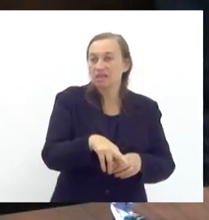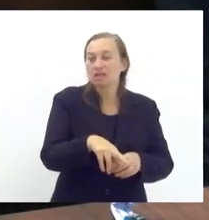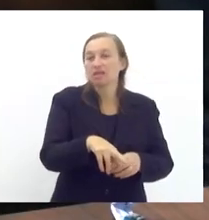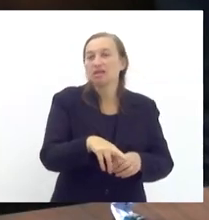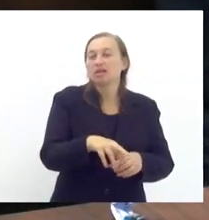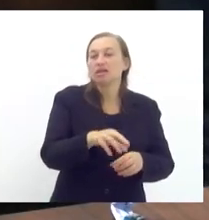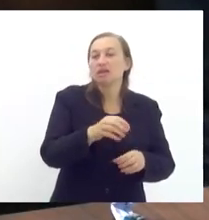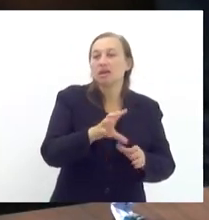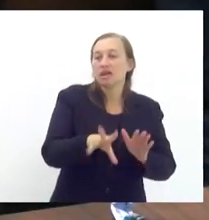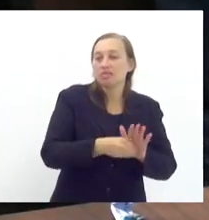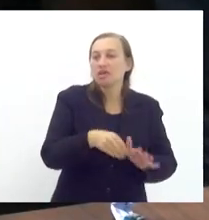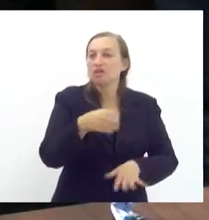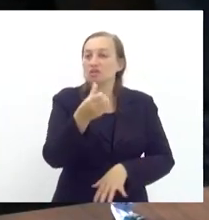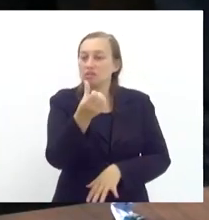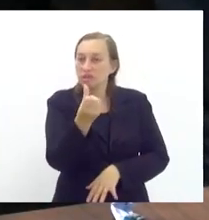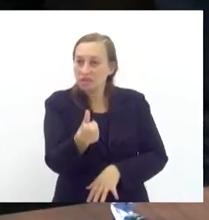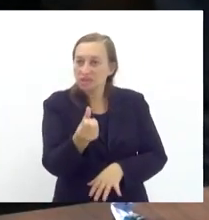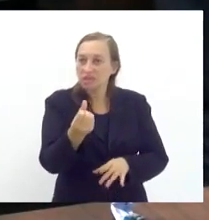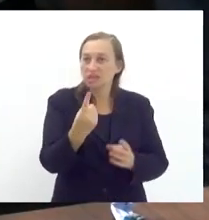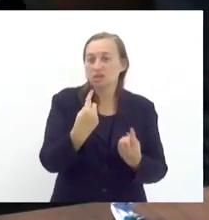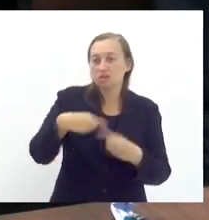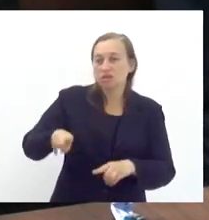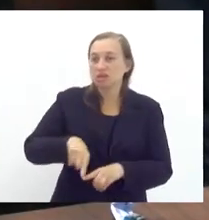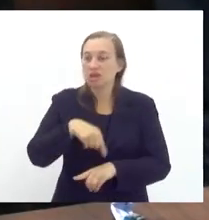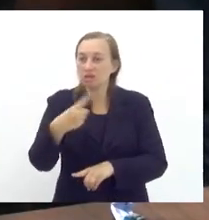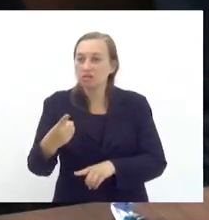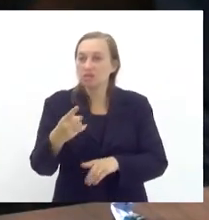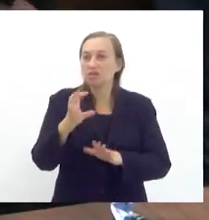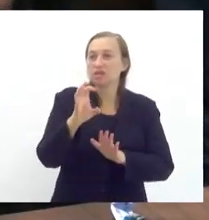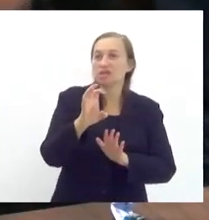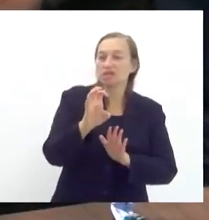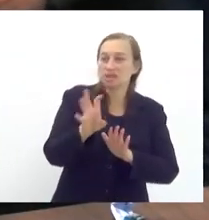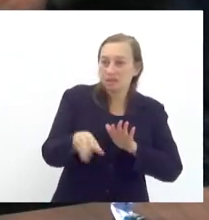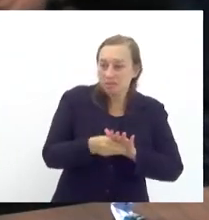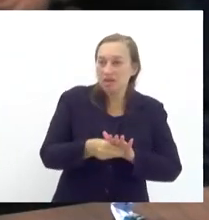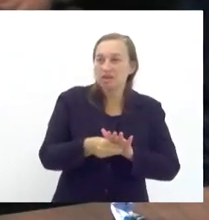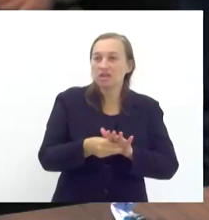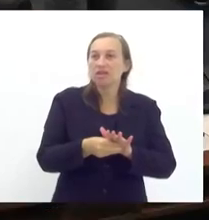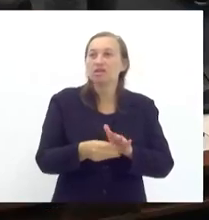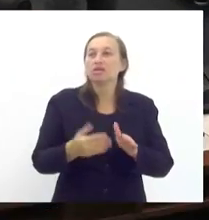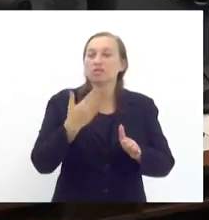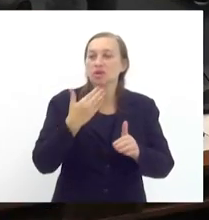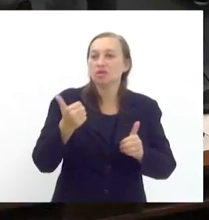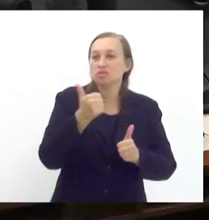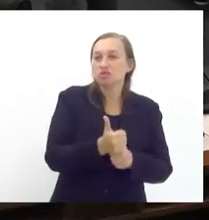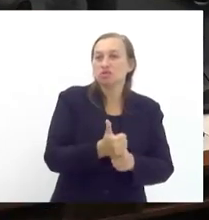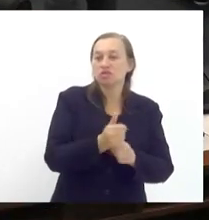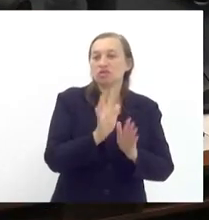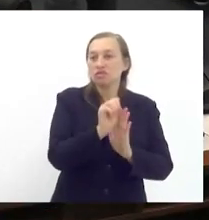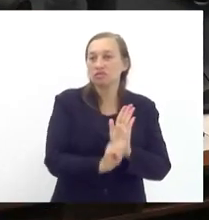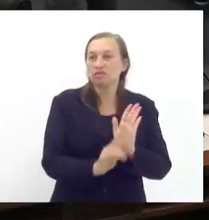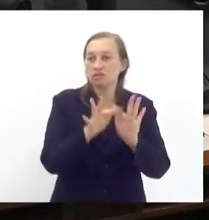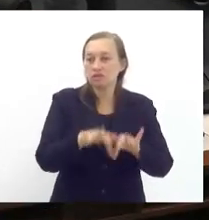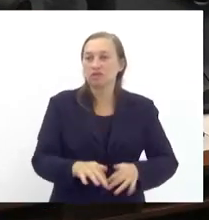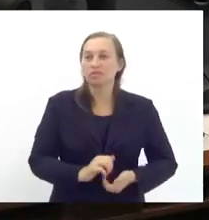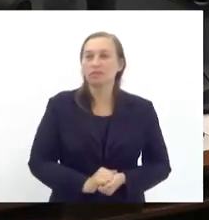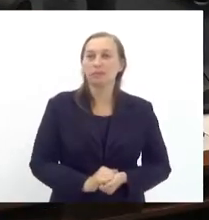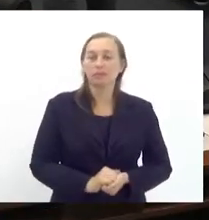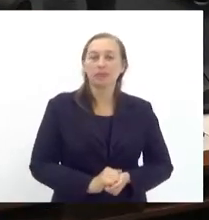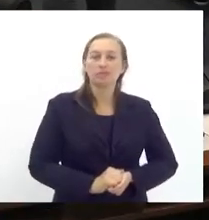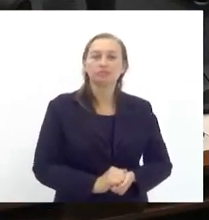contrário as demais emendas concluindo por substitutivo pedindo forma final de redação no final você não